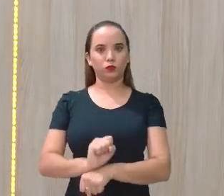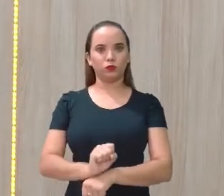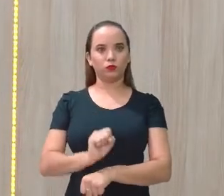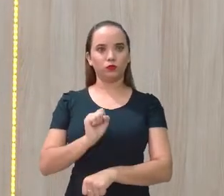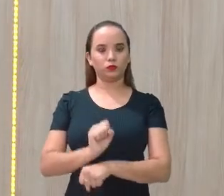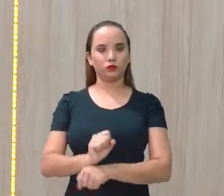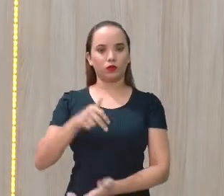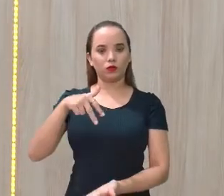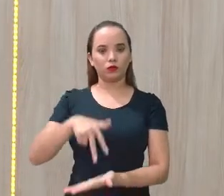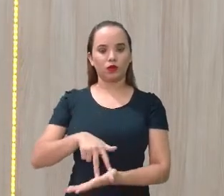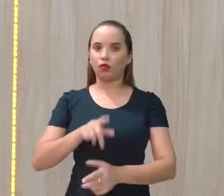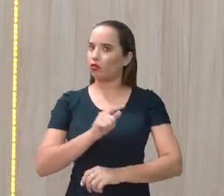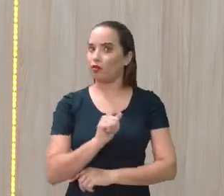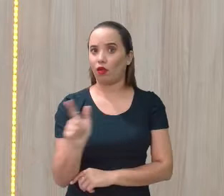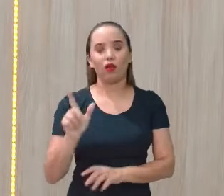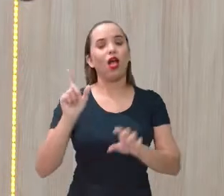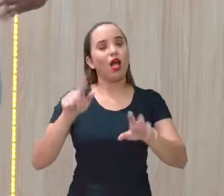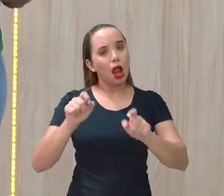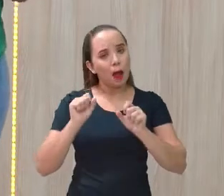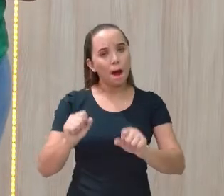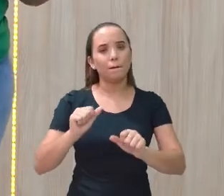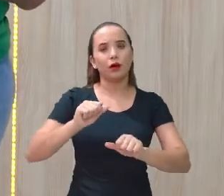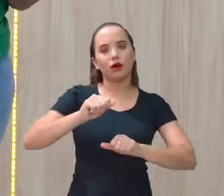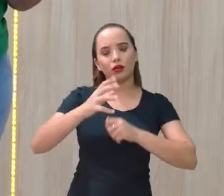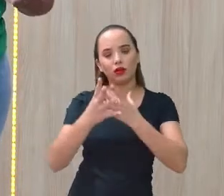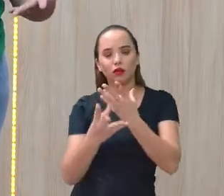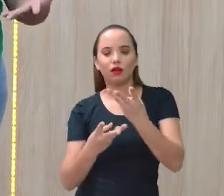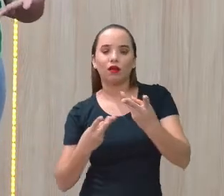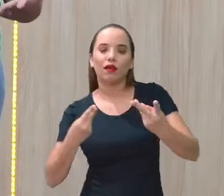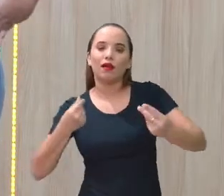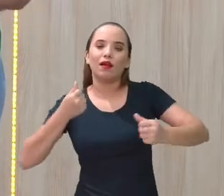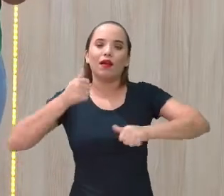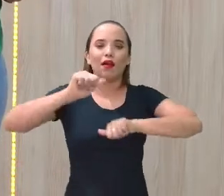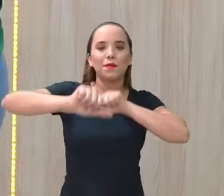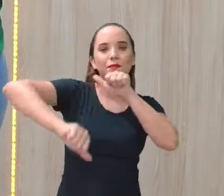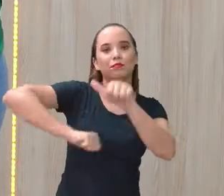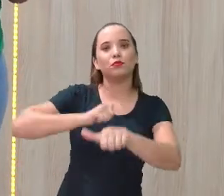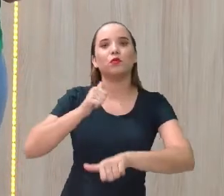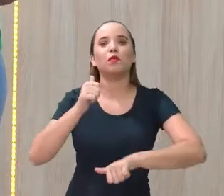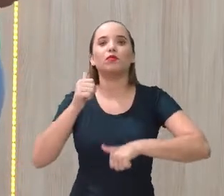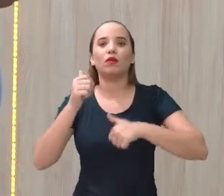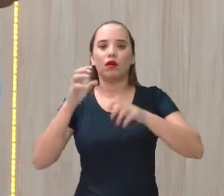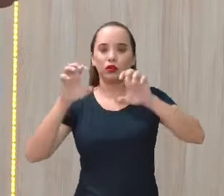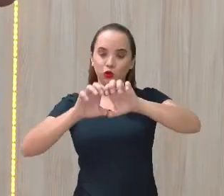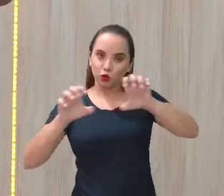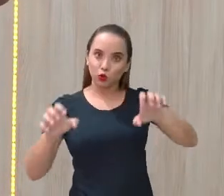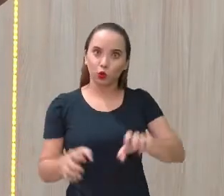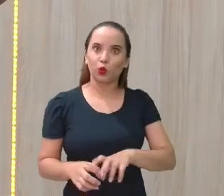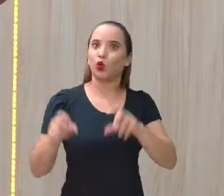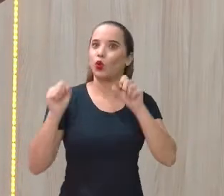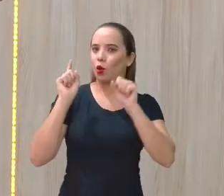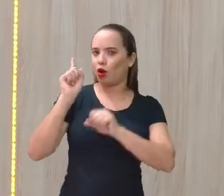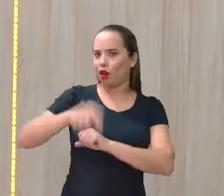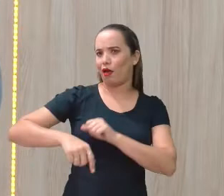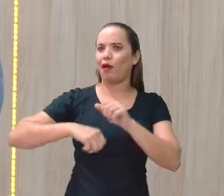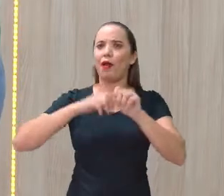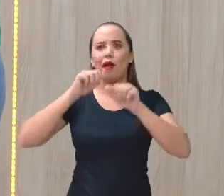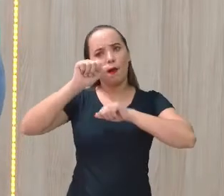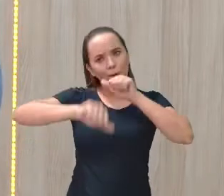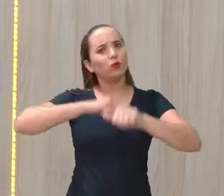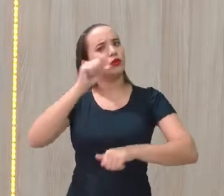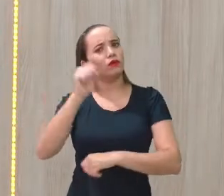Não. A partir da comunicação, o gênero vai se transformando, não foi isso que eu disse? Então, essa estrutura ela é relativamente estável.